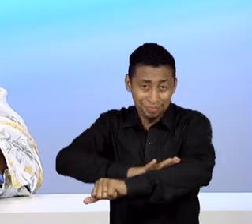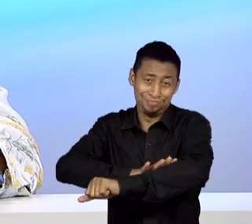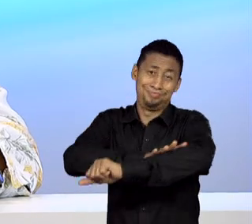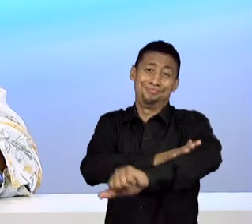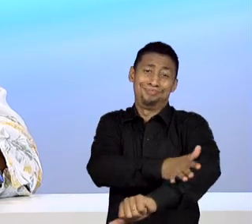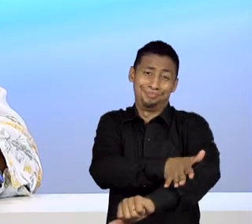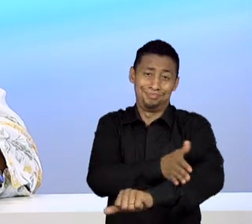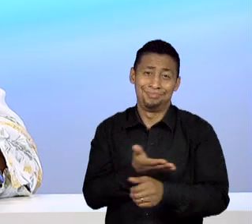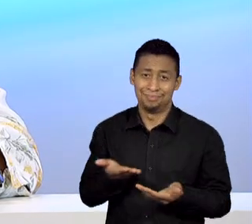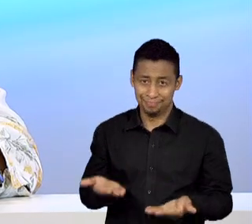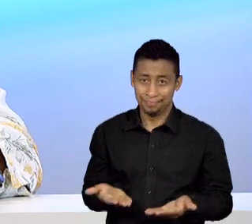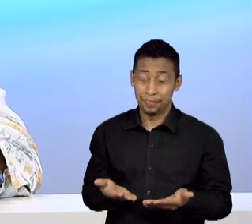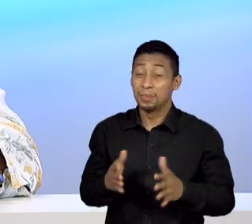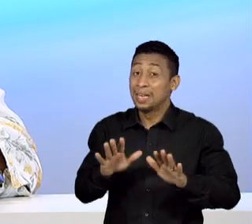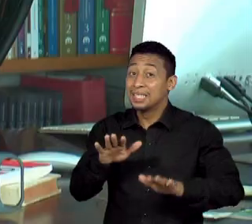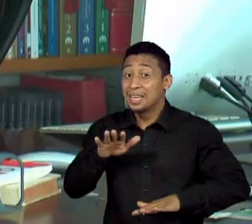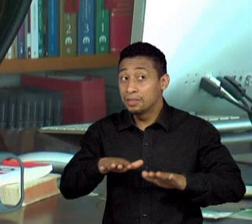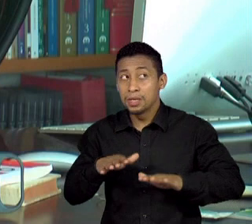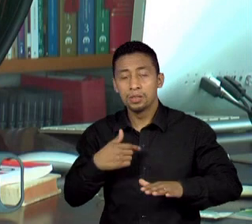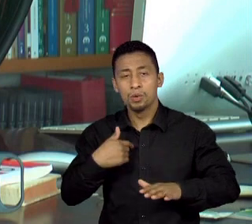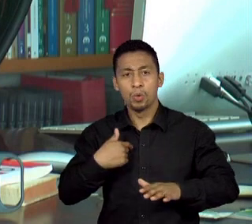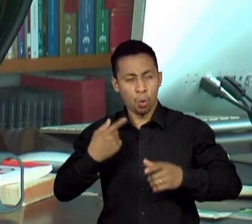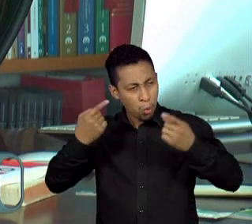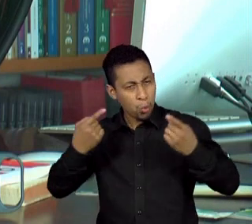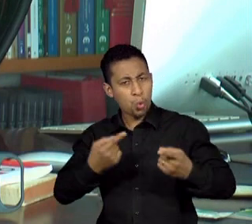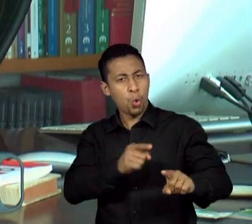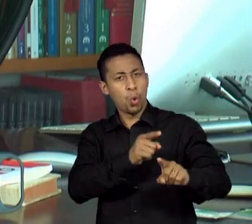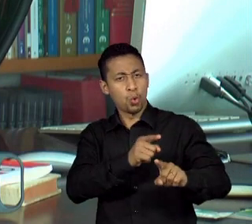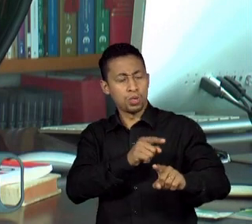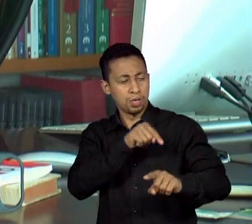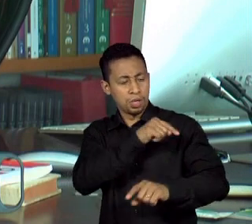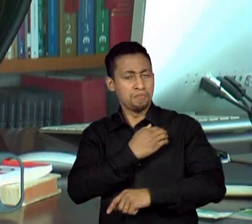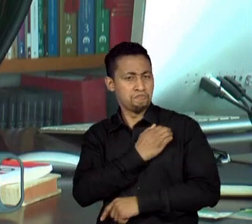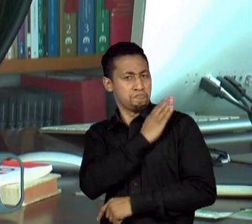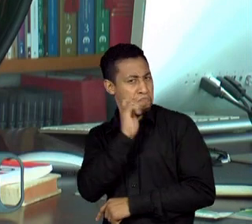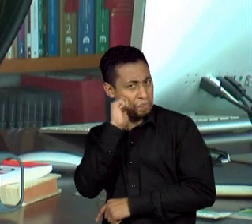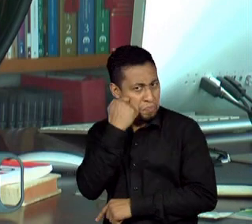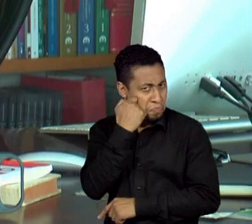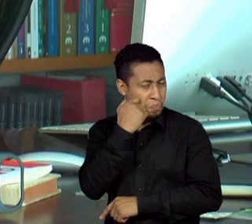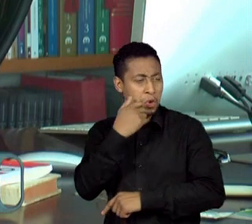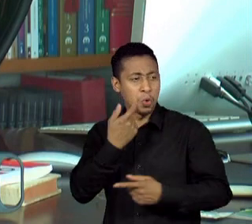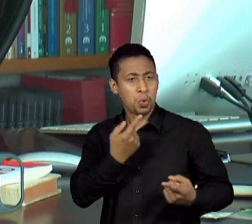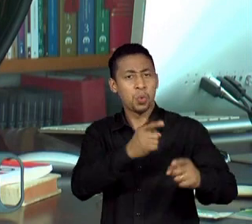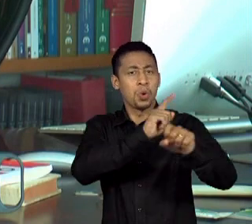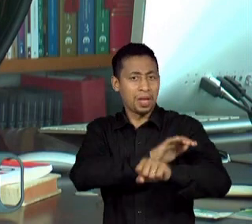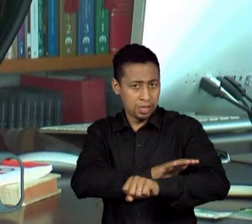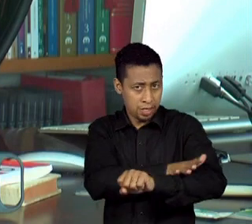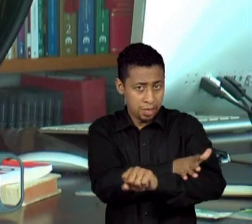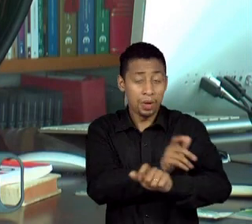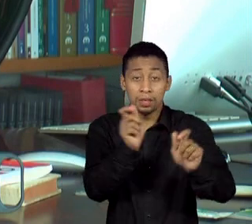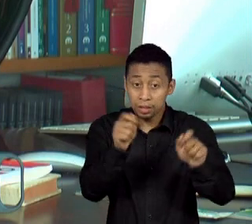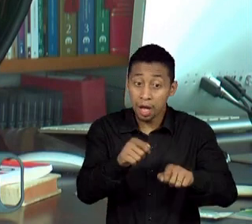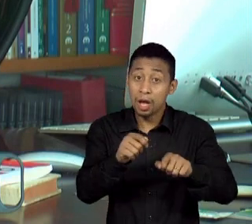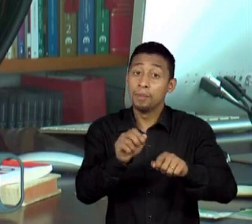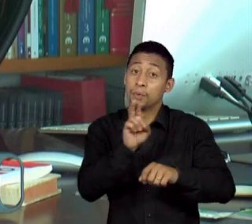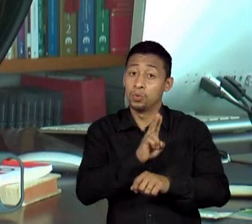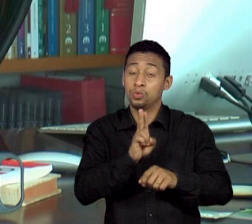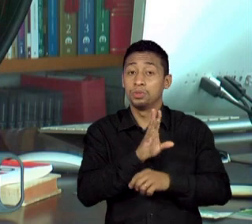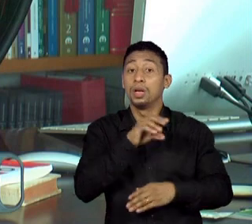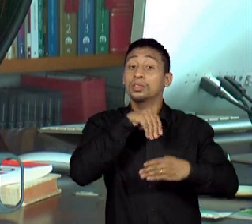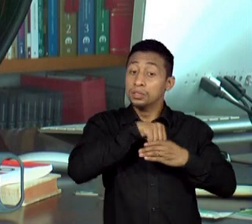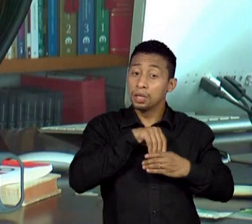maneiras de ser antirracista, eu acho, na dramaturgia. Em alguns casos, há peças, há filmes em